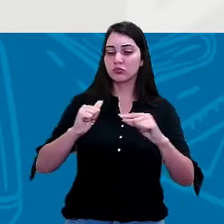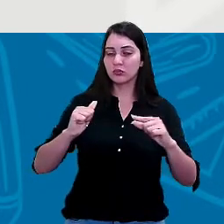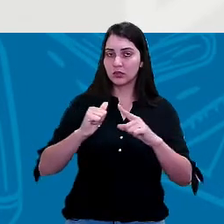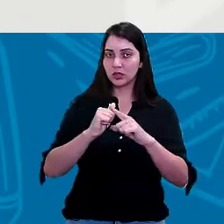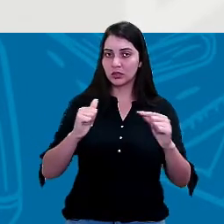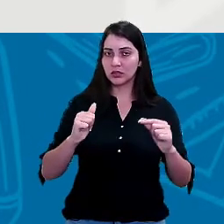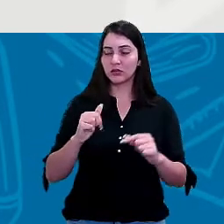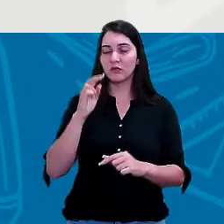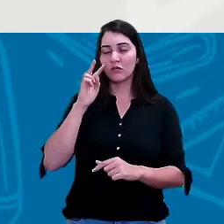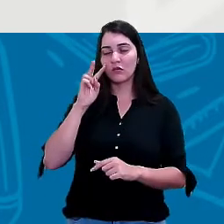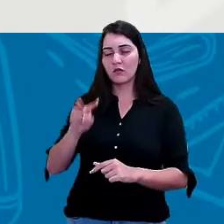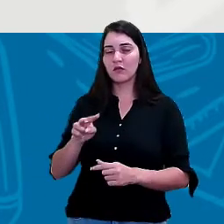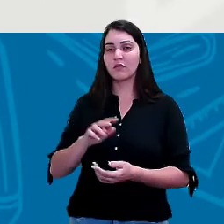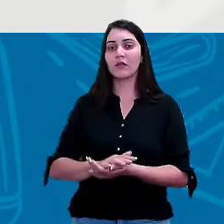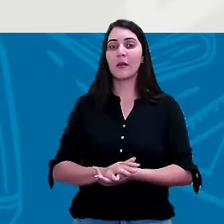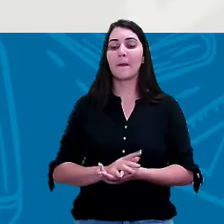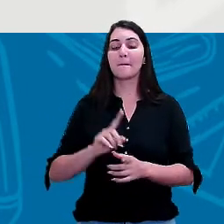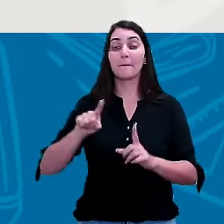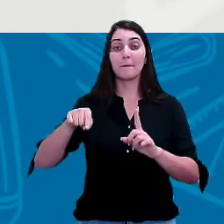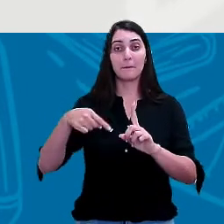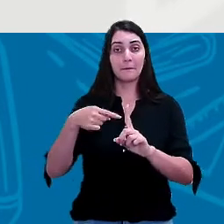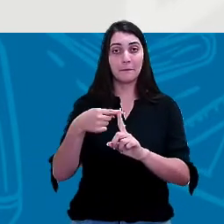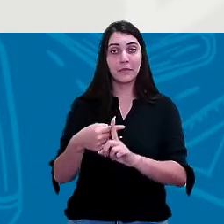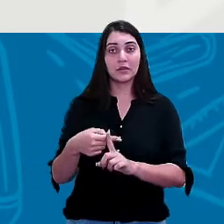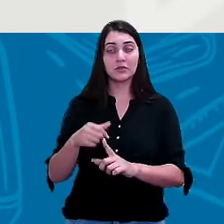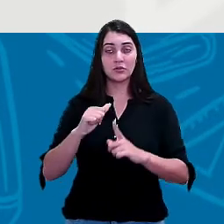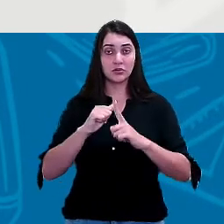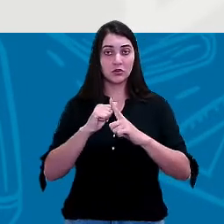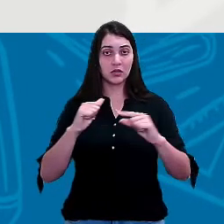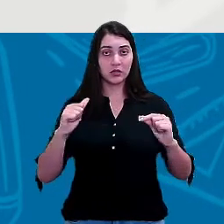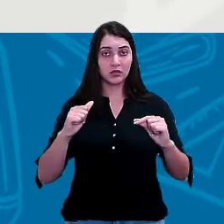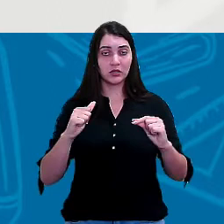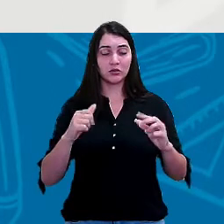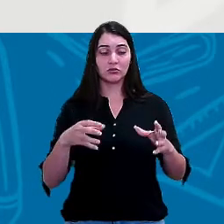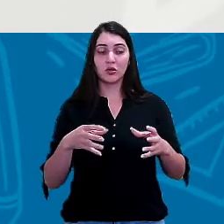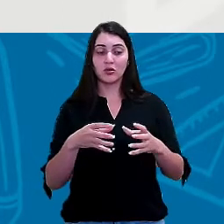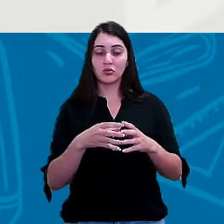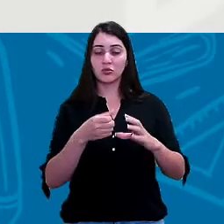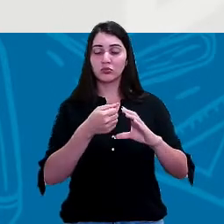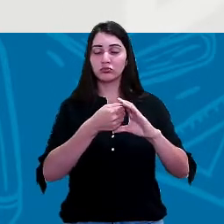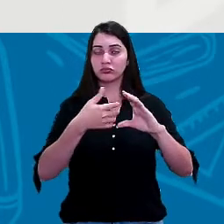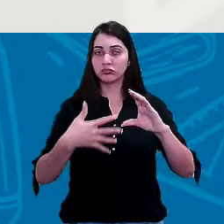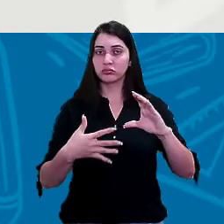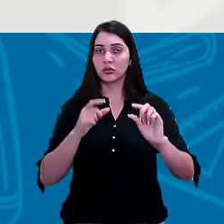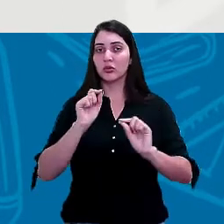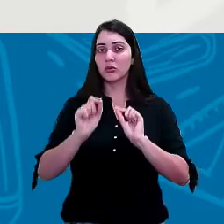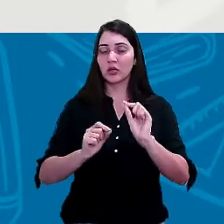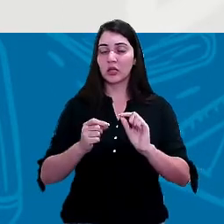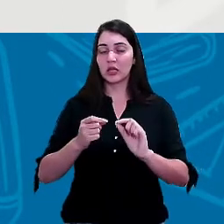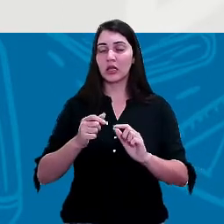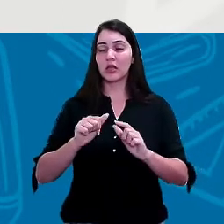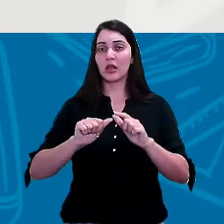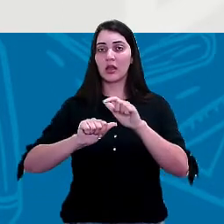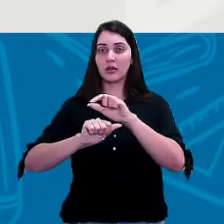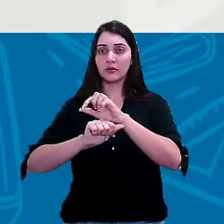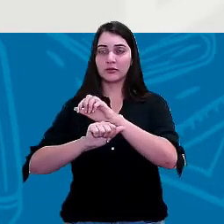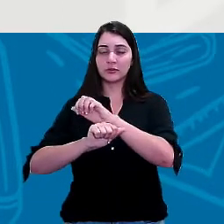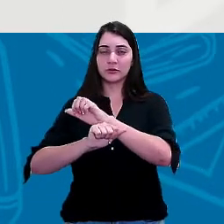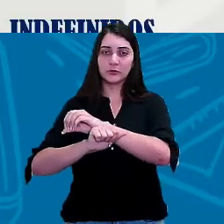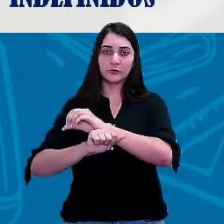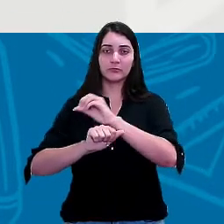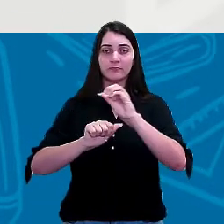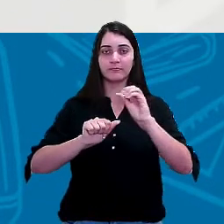que vocês vão ver. Mas os artigos, eles são classificados em definidos,